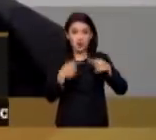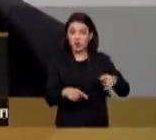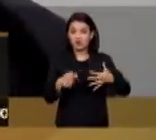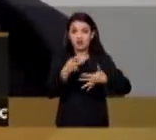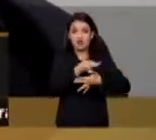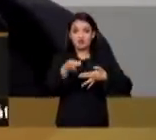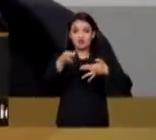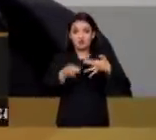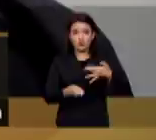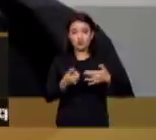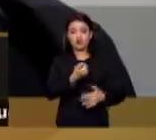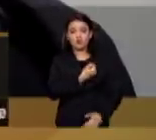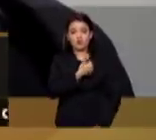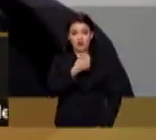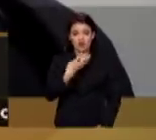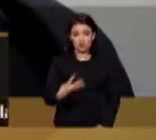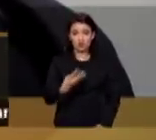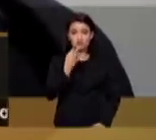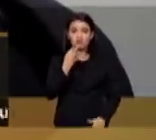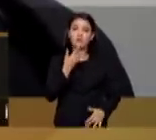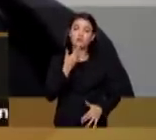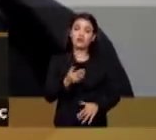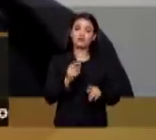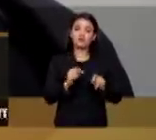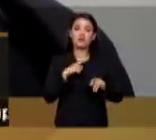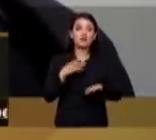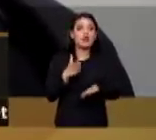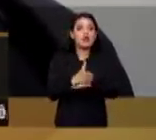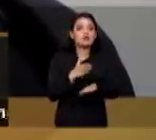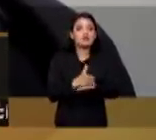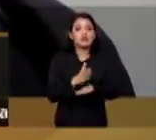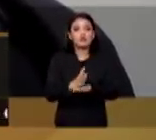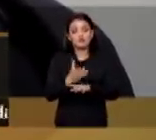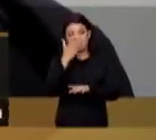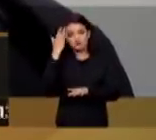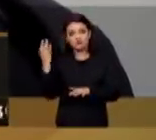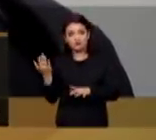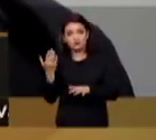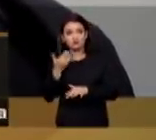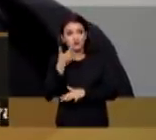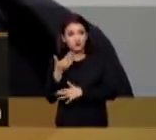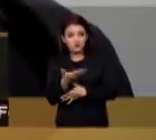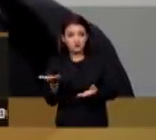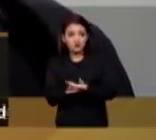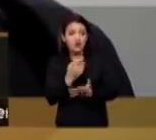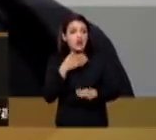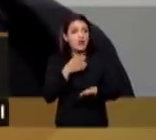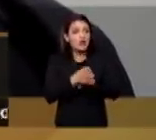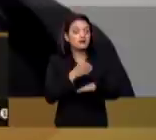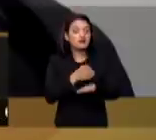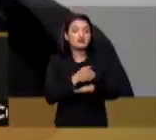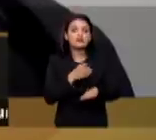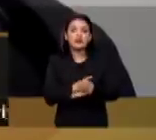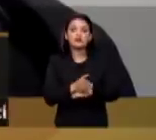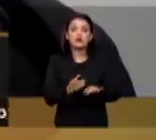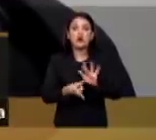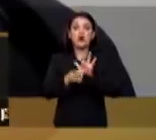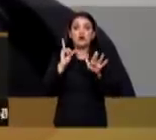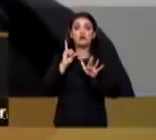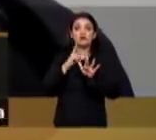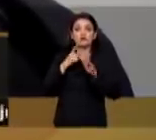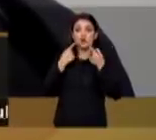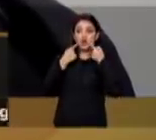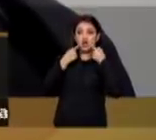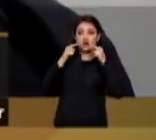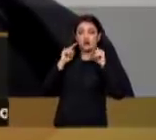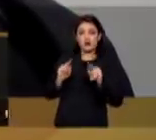14 e requer-se que seja dado acesso ao reclamante antes da apresentação de resposta à acusação a